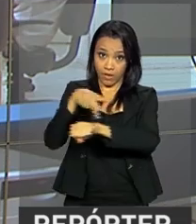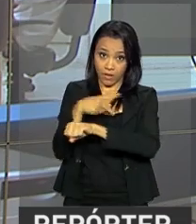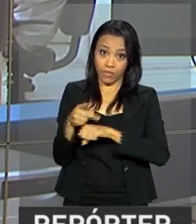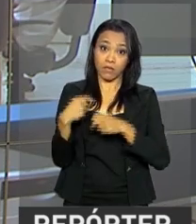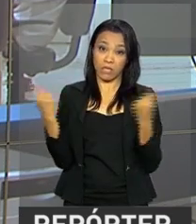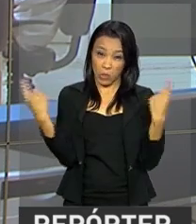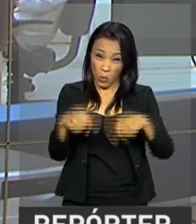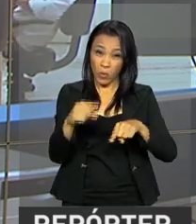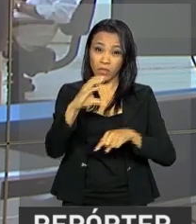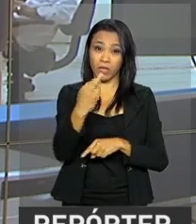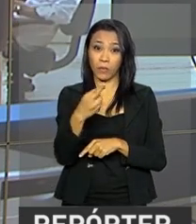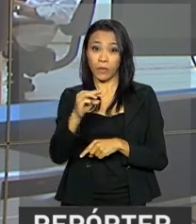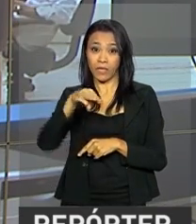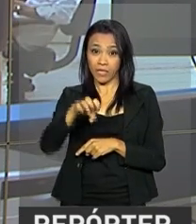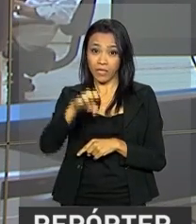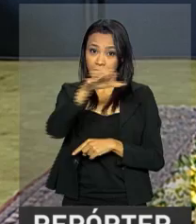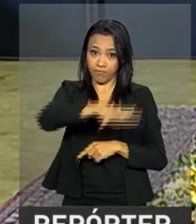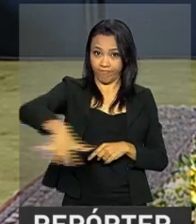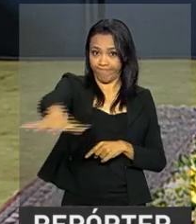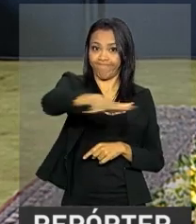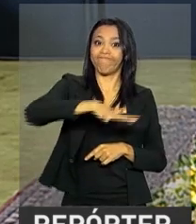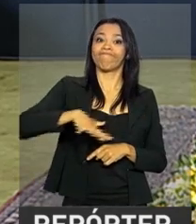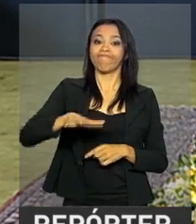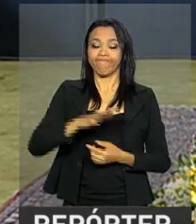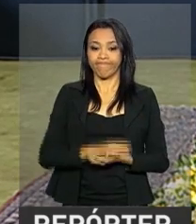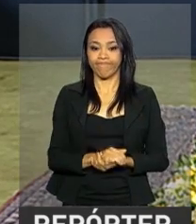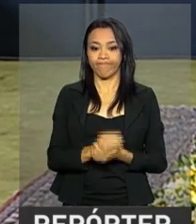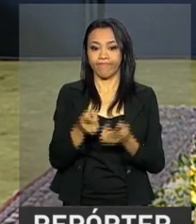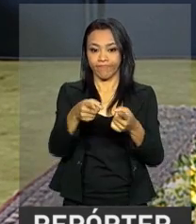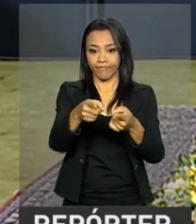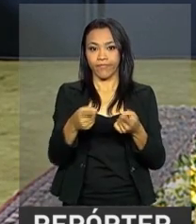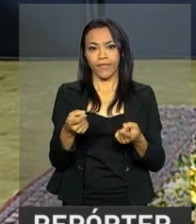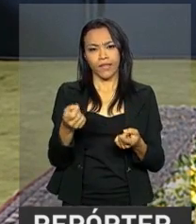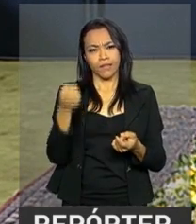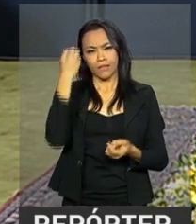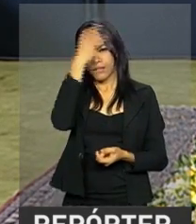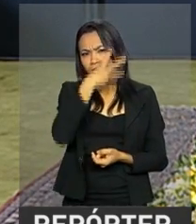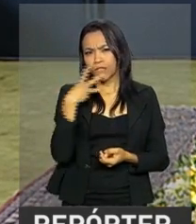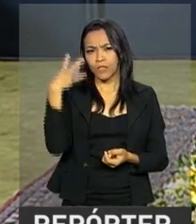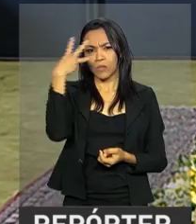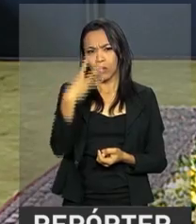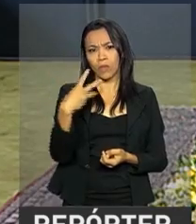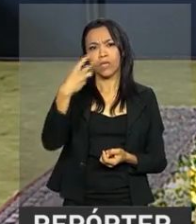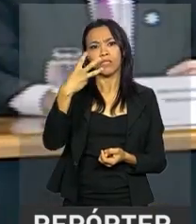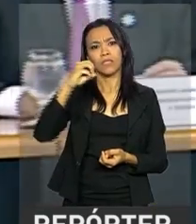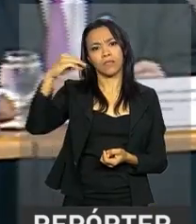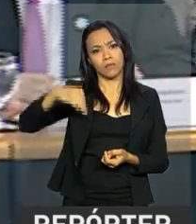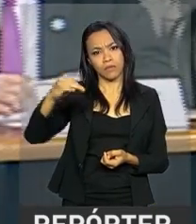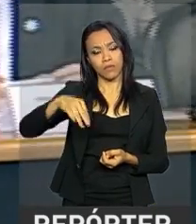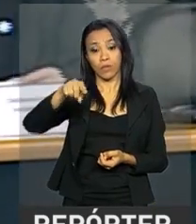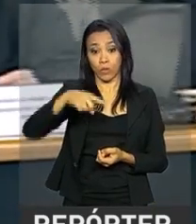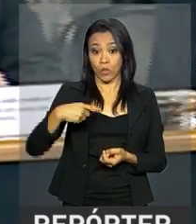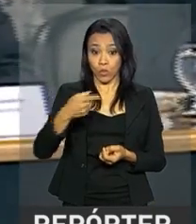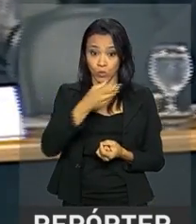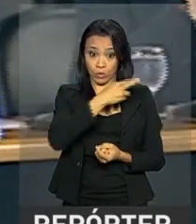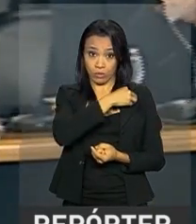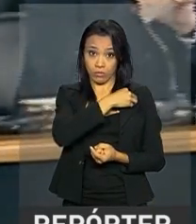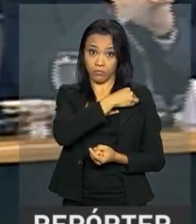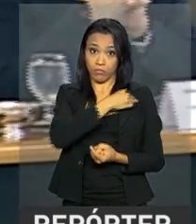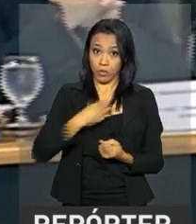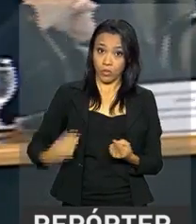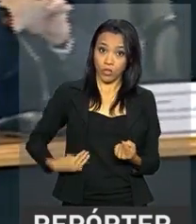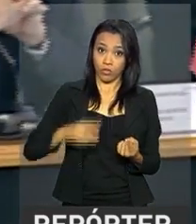na região durante cerca de três horas e meia os ministros dos países que integram o cone sul